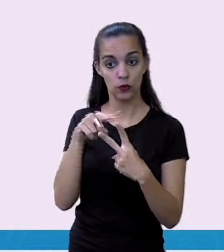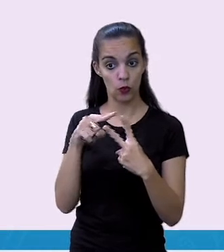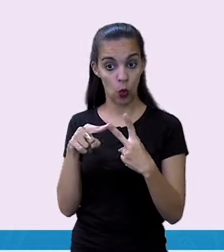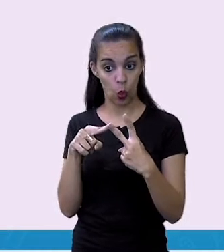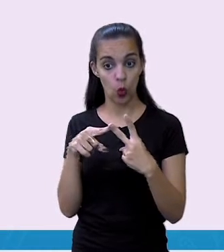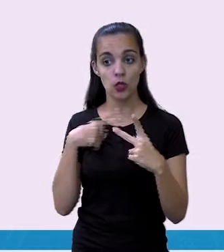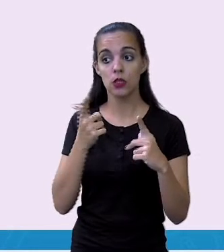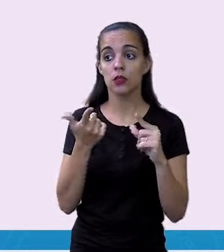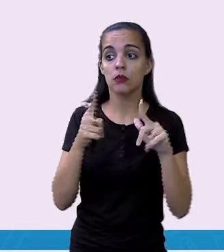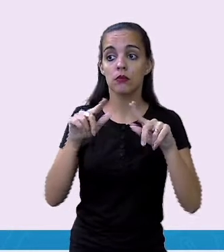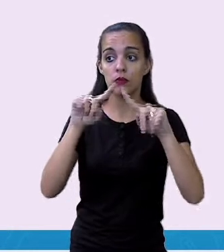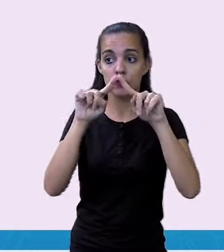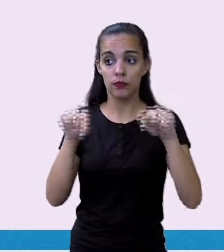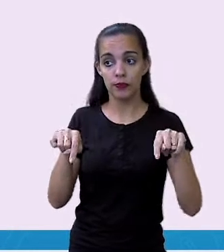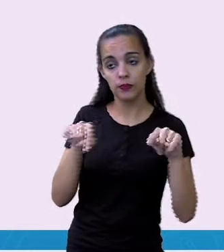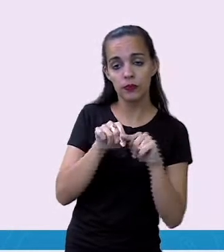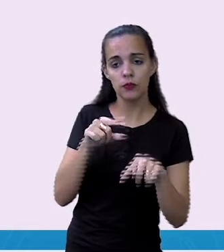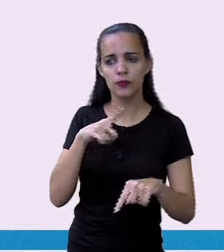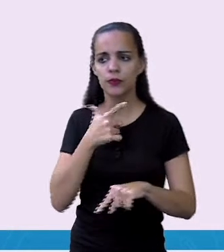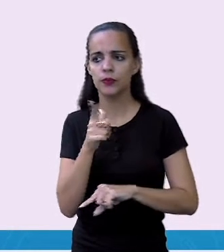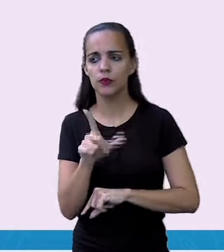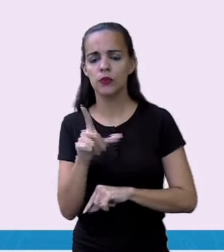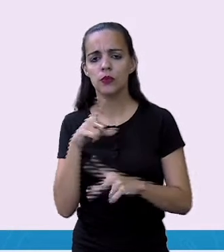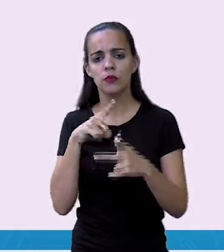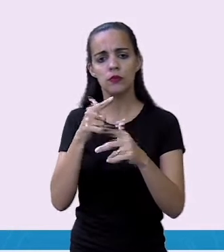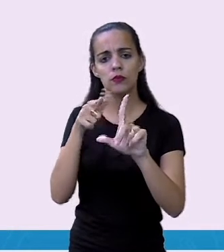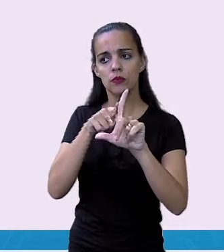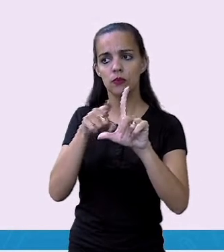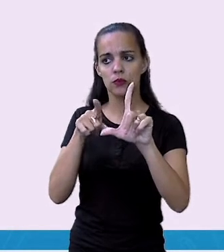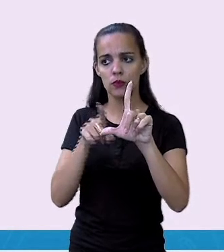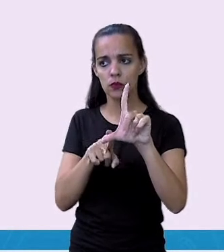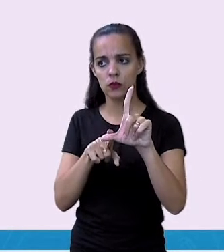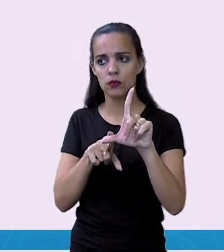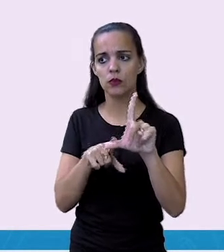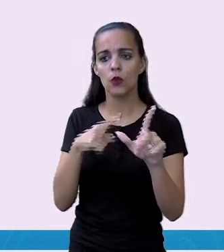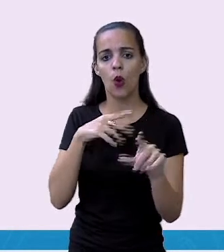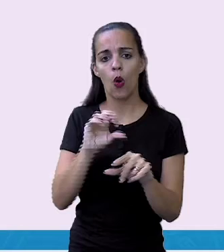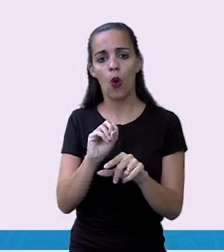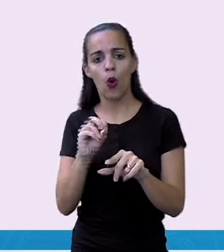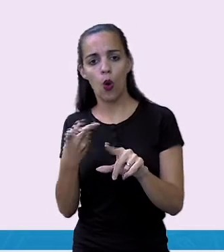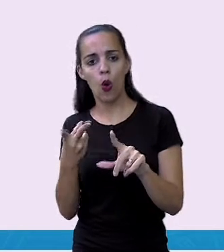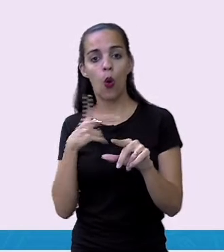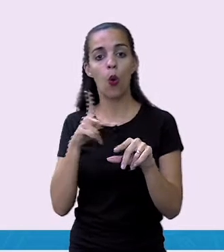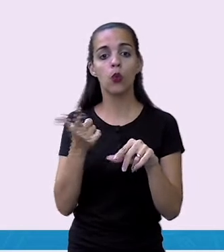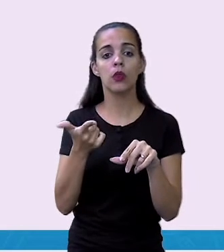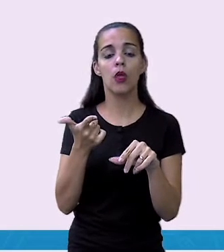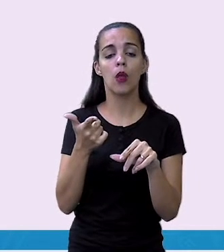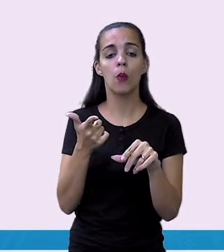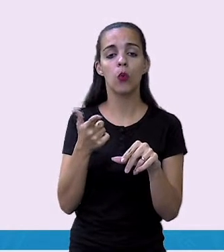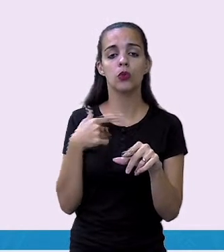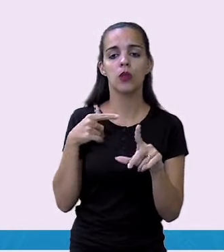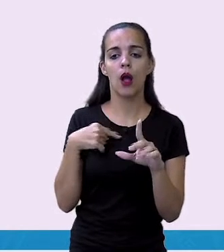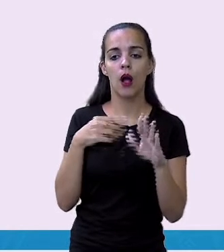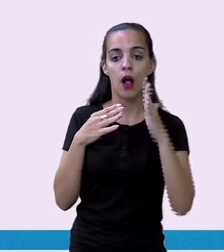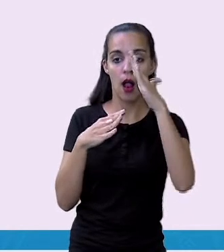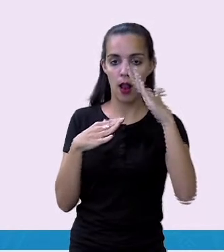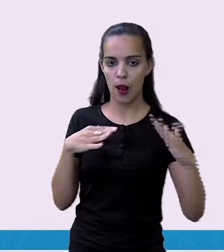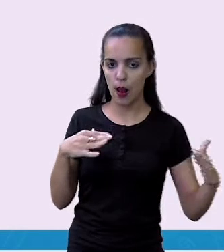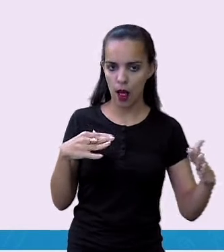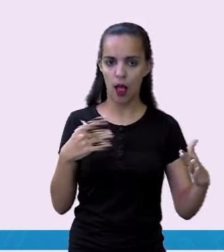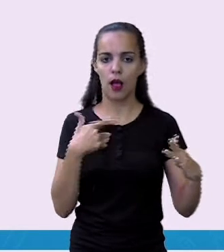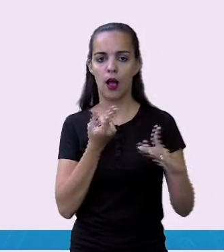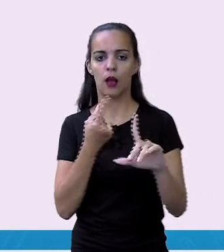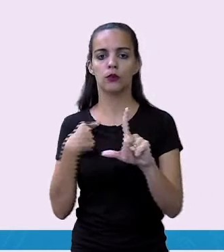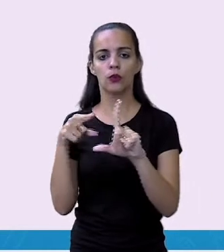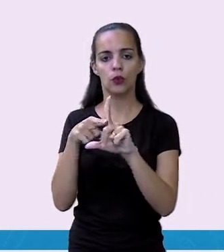triângulos, que eu verifico que eu tenho ângulo igual ao ângulo, o ângulo do primeiro triângulo igual